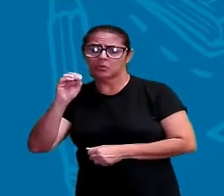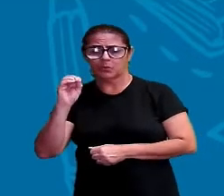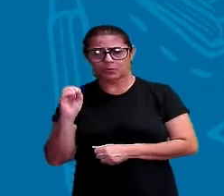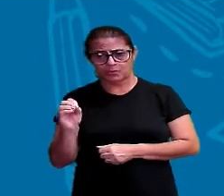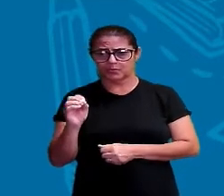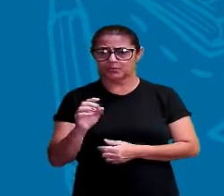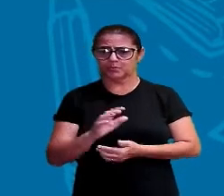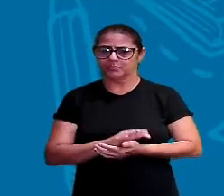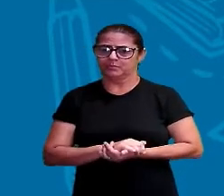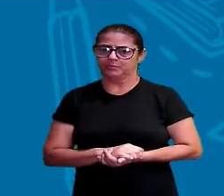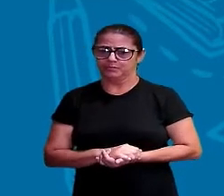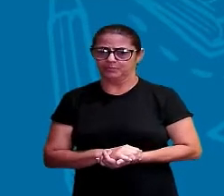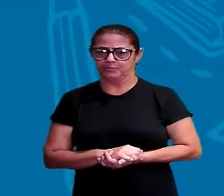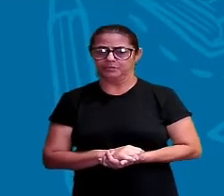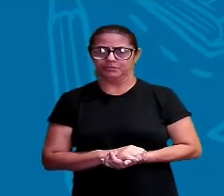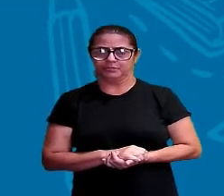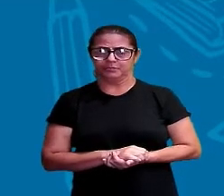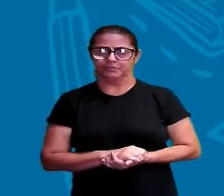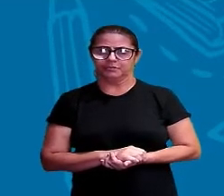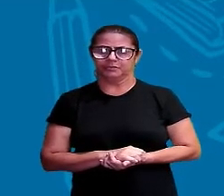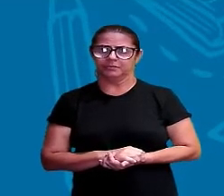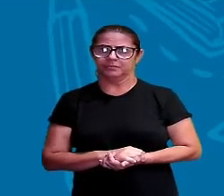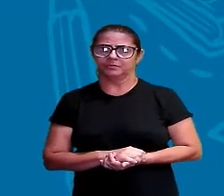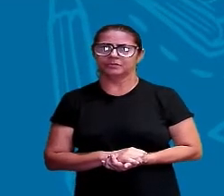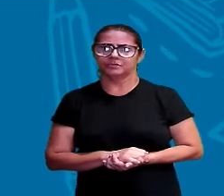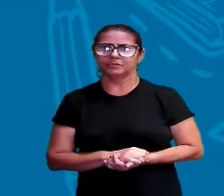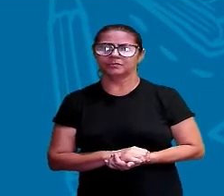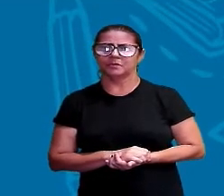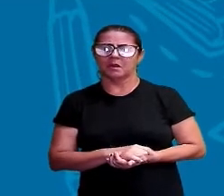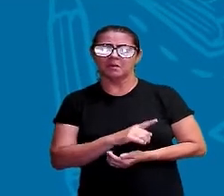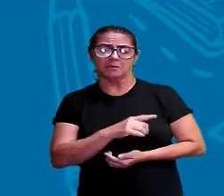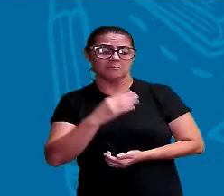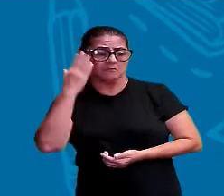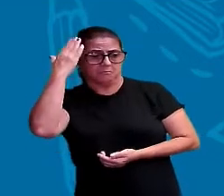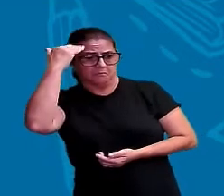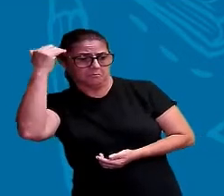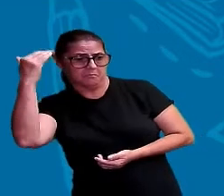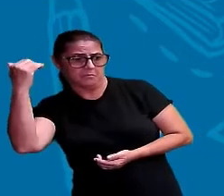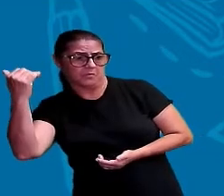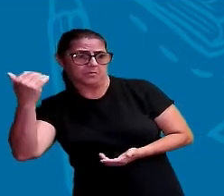talento, talented, talentoso. E aí a gente tem um